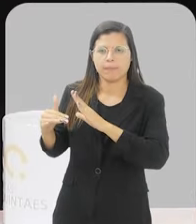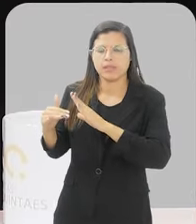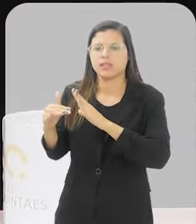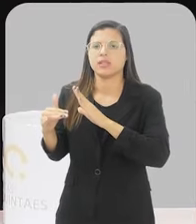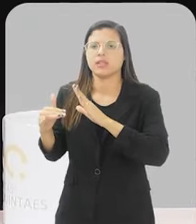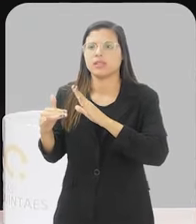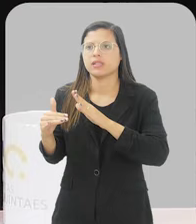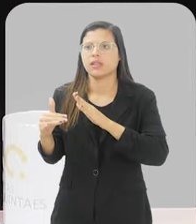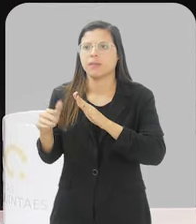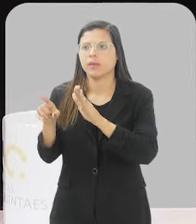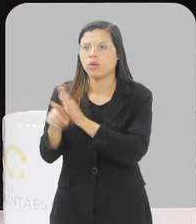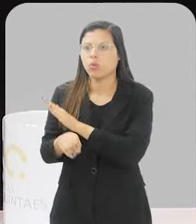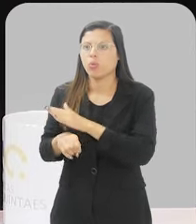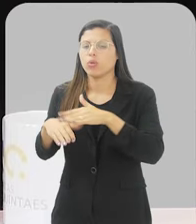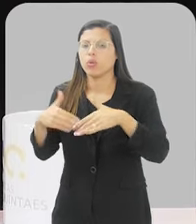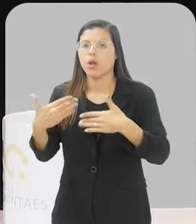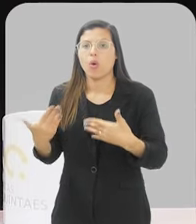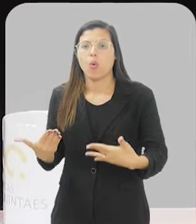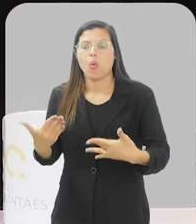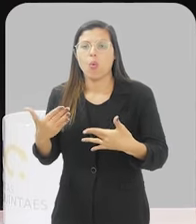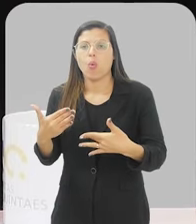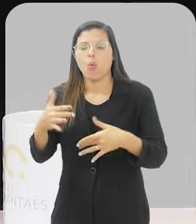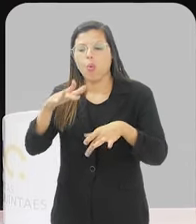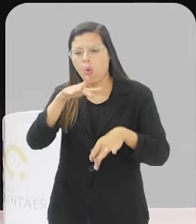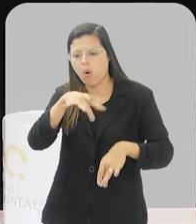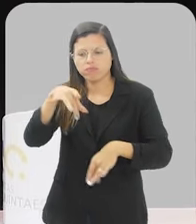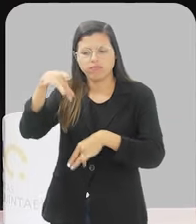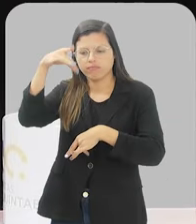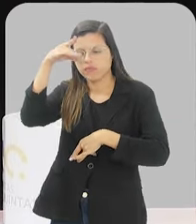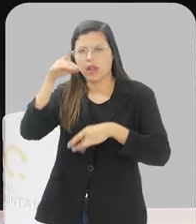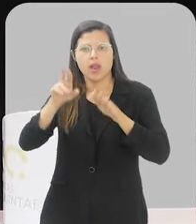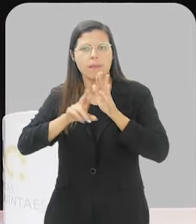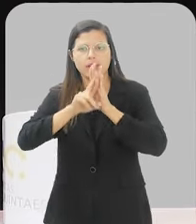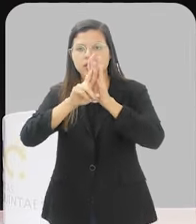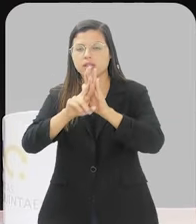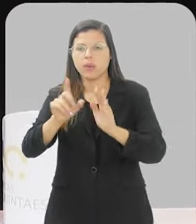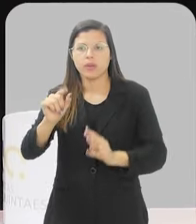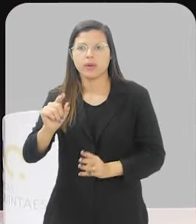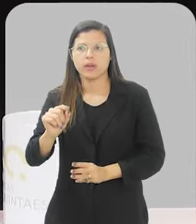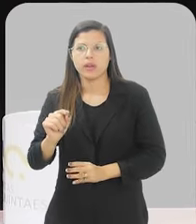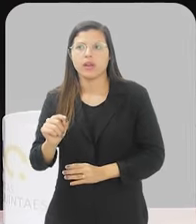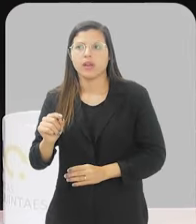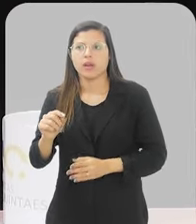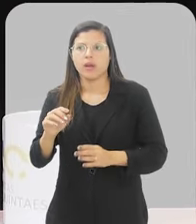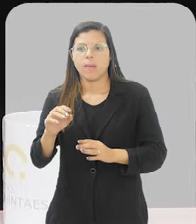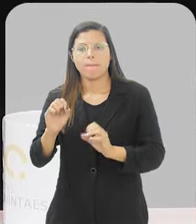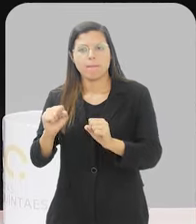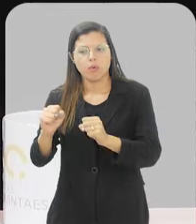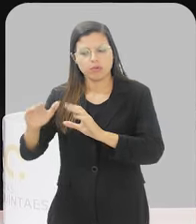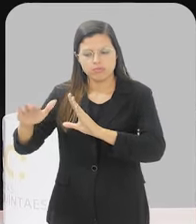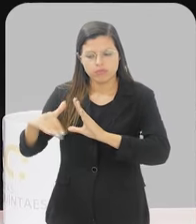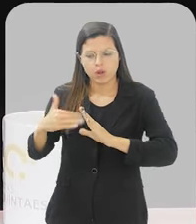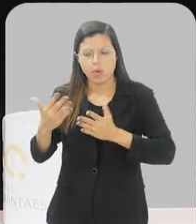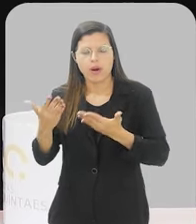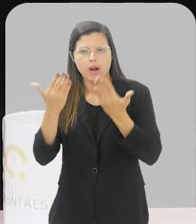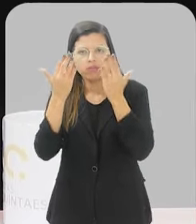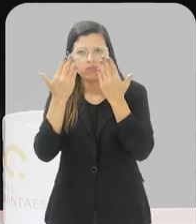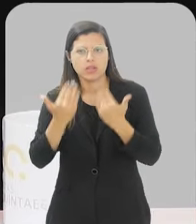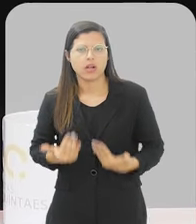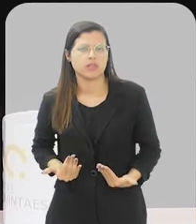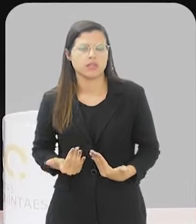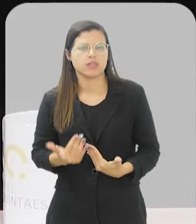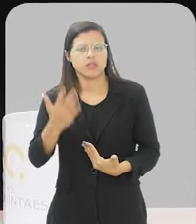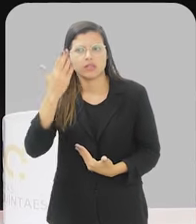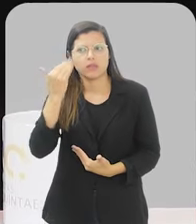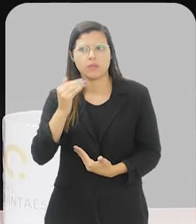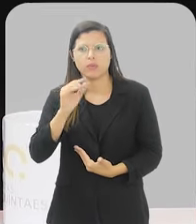manda mensagem e fala: Amado, qual alegoria você vai estar, o que você vai representar? Você tem como mandar o seu figurino? Porque eu quero analisar e